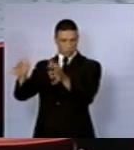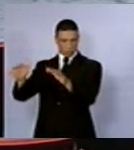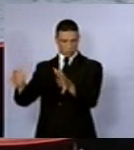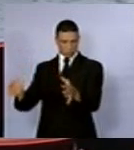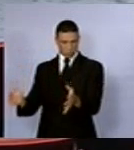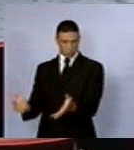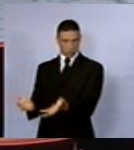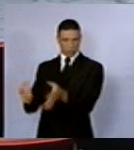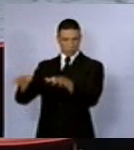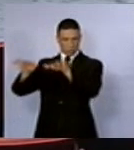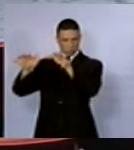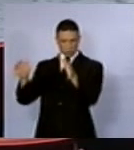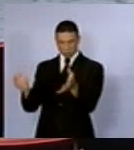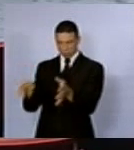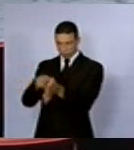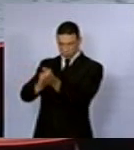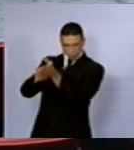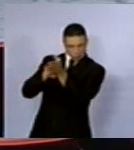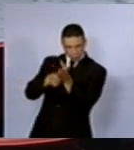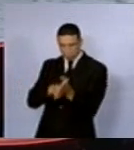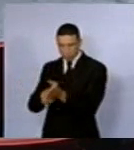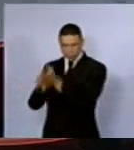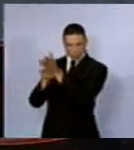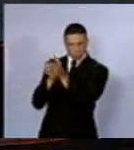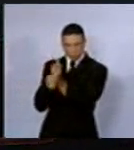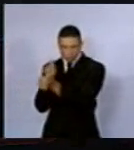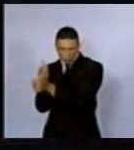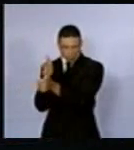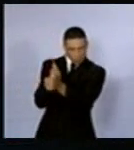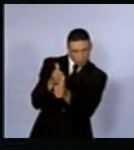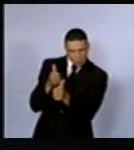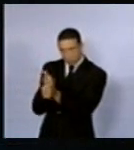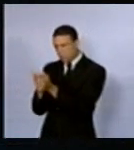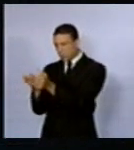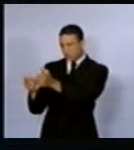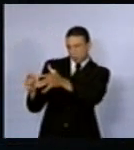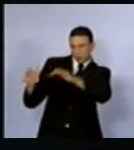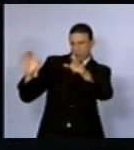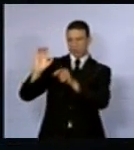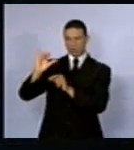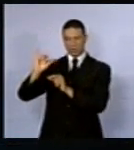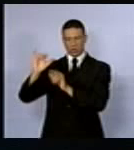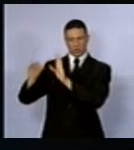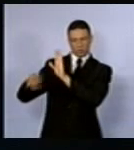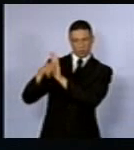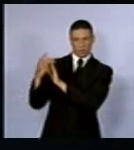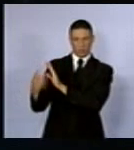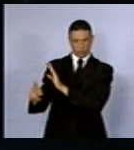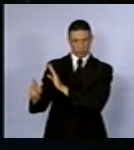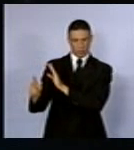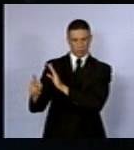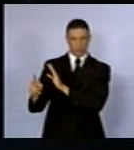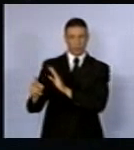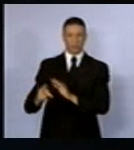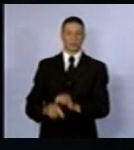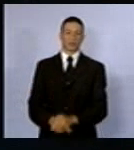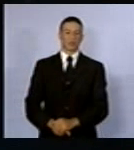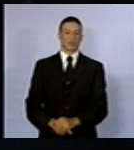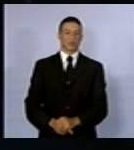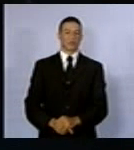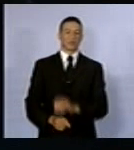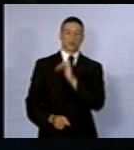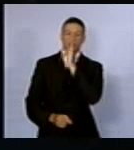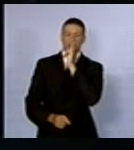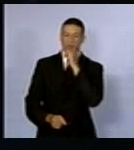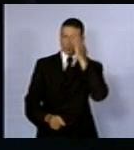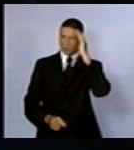constantemente monitorando esses campos e acompanhando o desenvolvimento científico. No nosso entendimento, entendemos